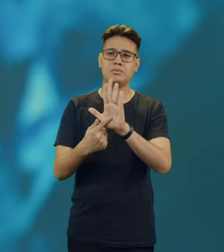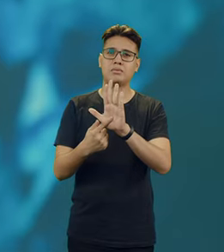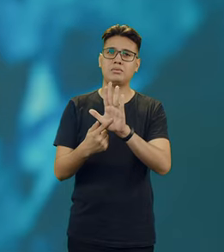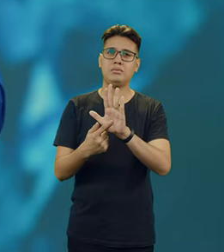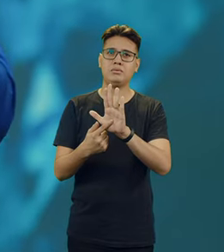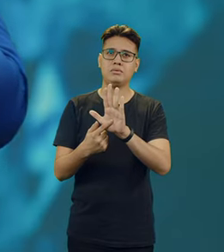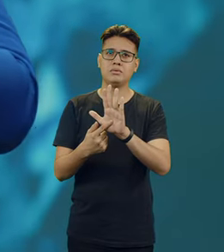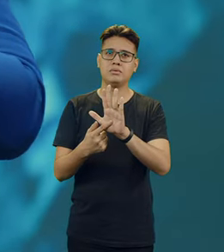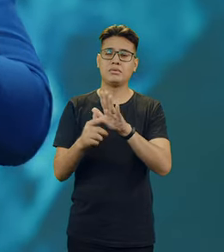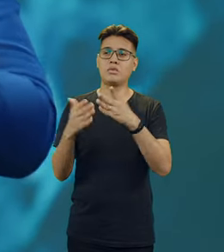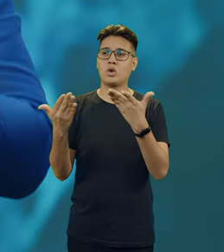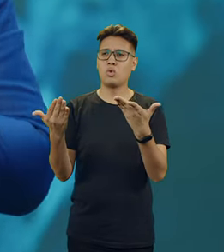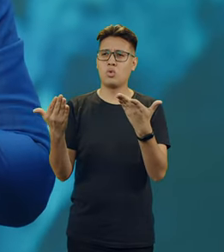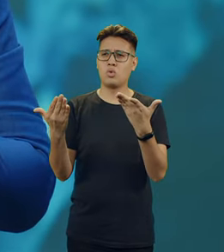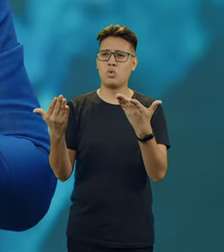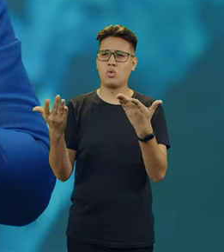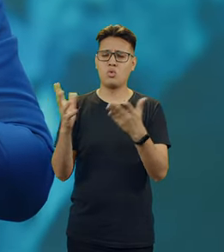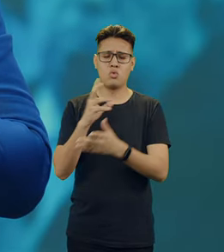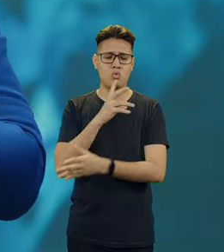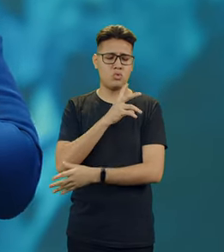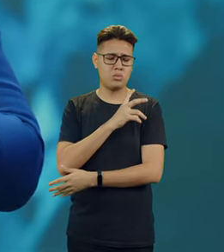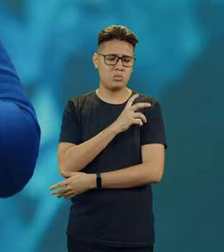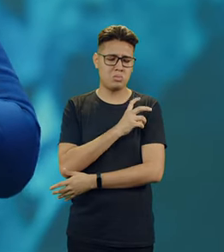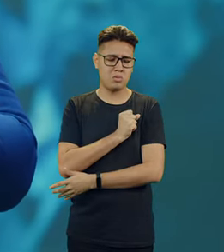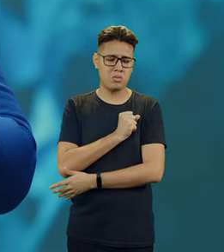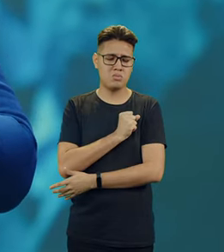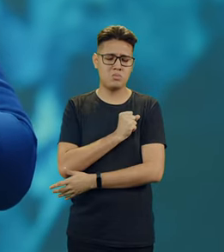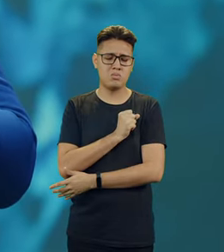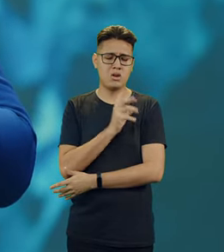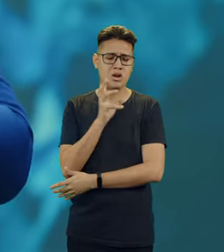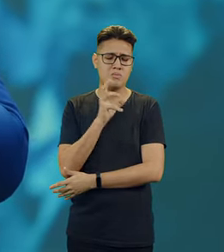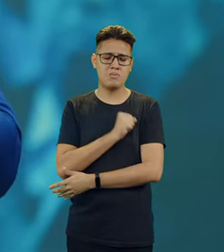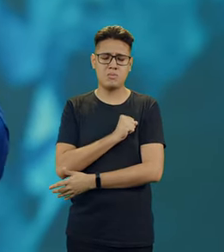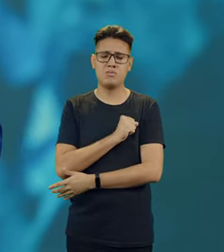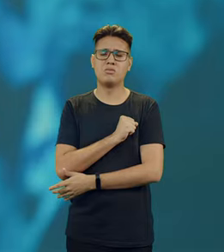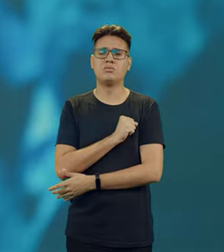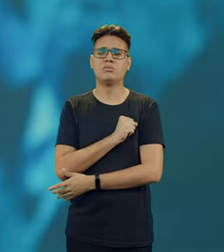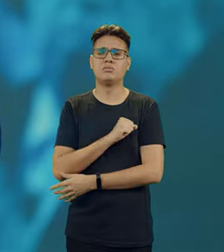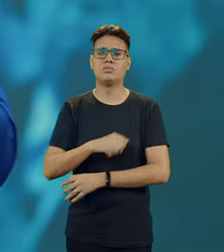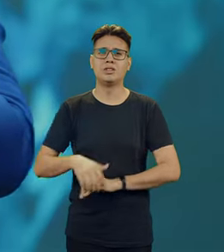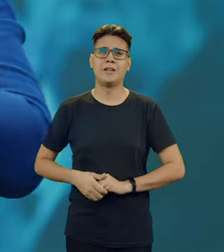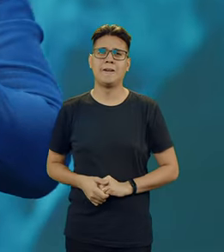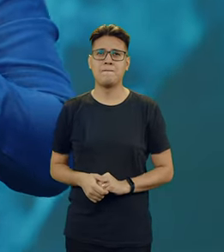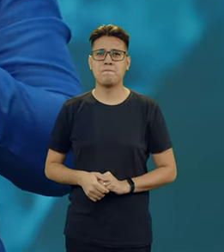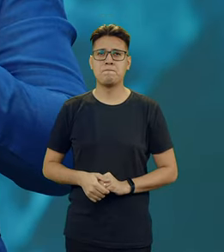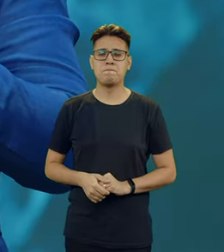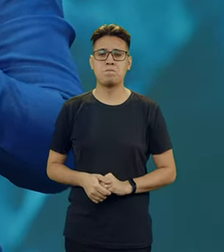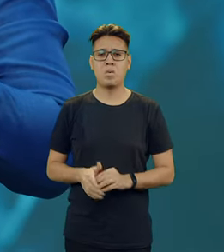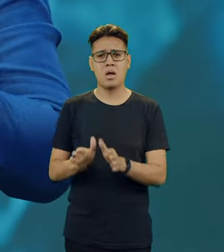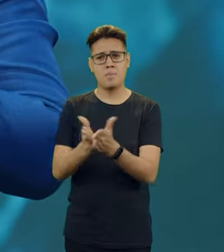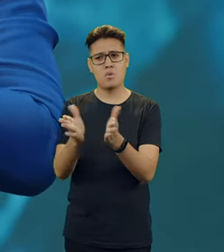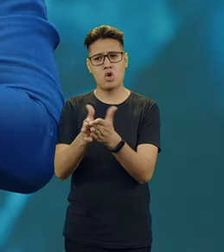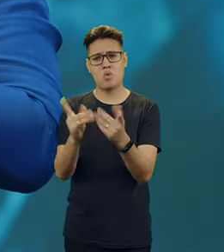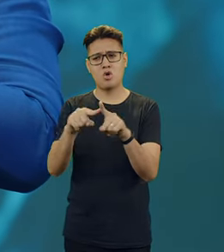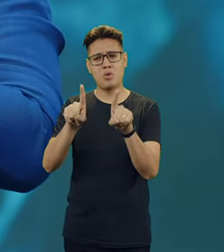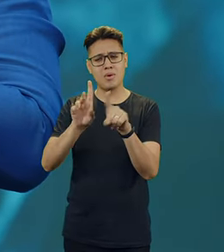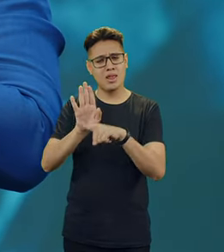a generosidade, a graça. Com poucos recursos, eles estavam